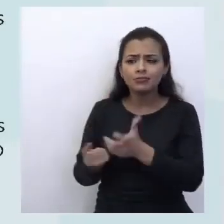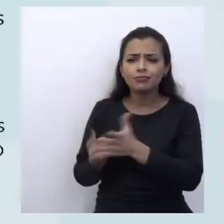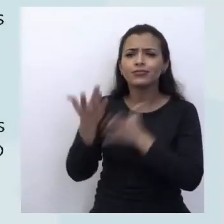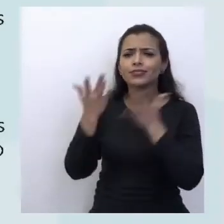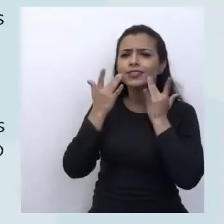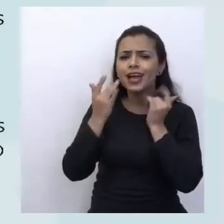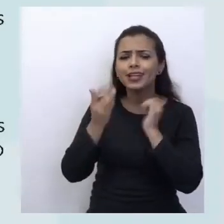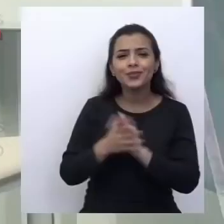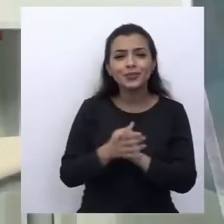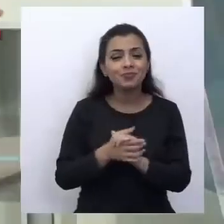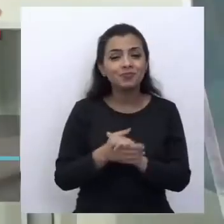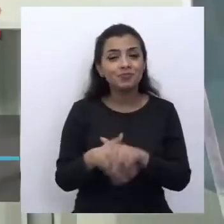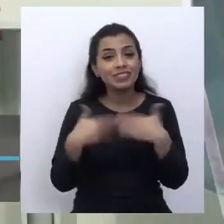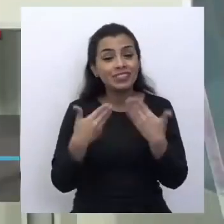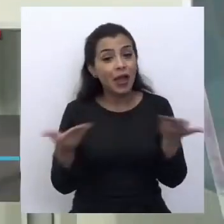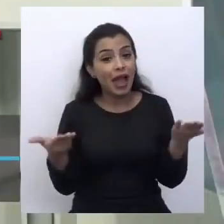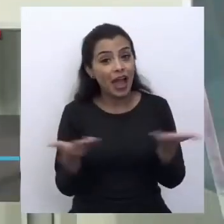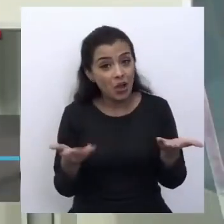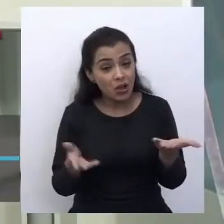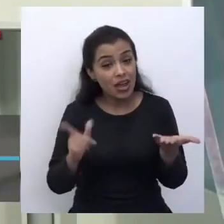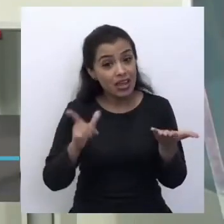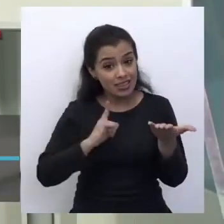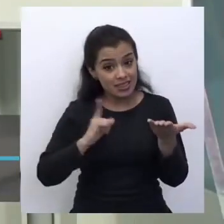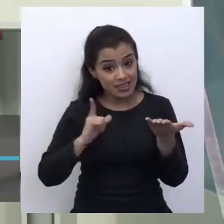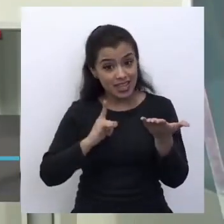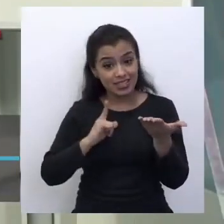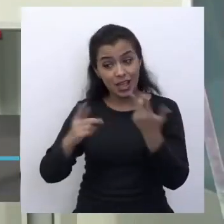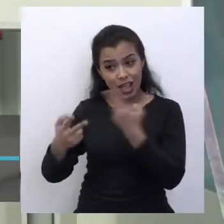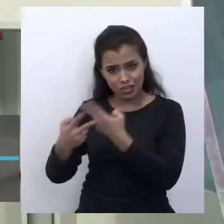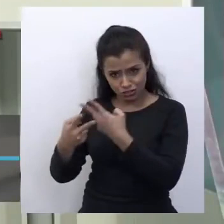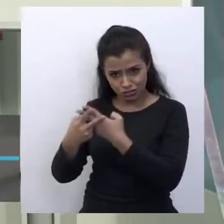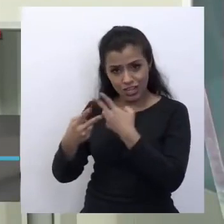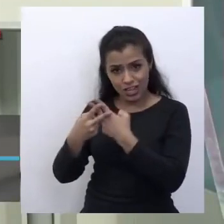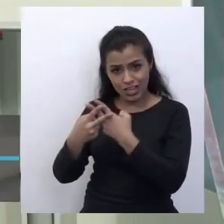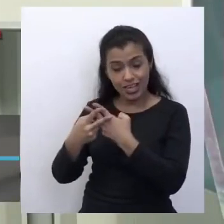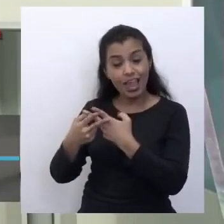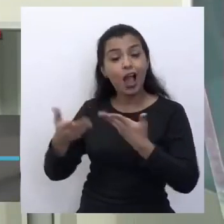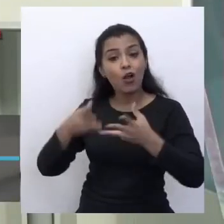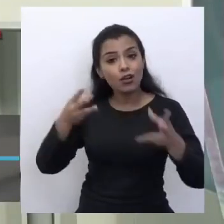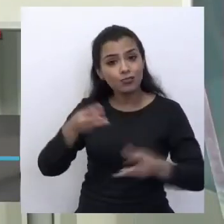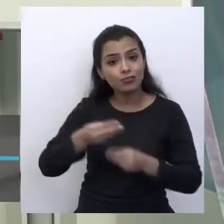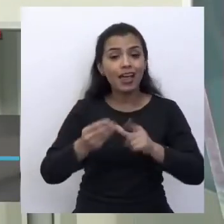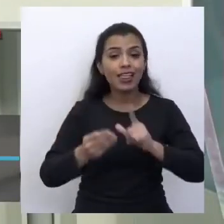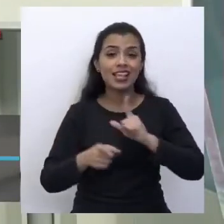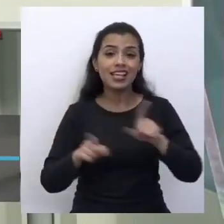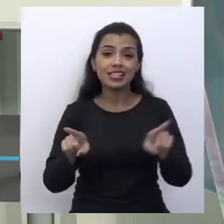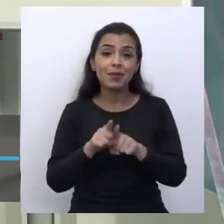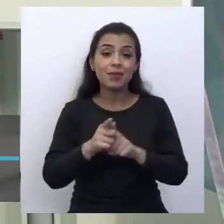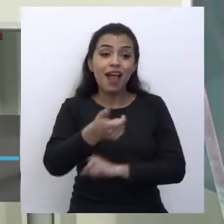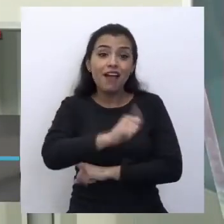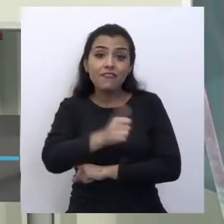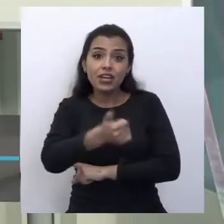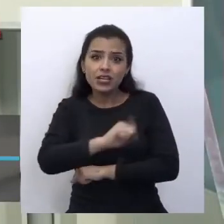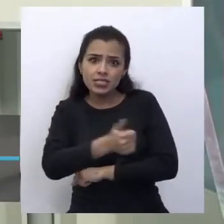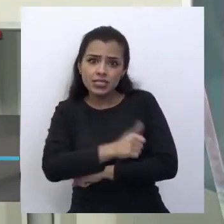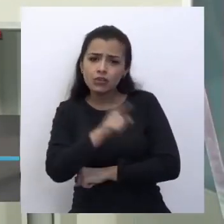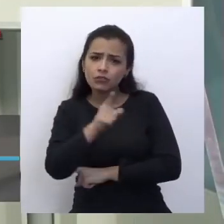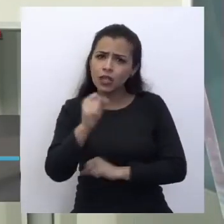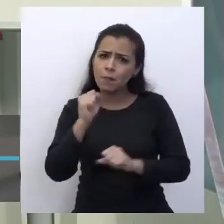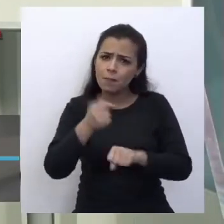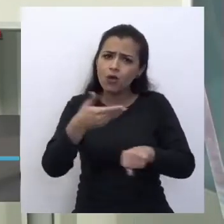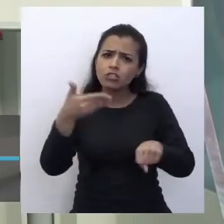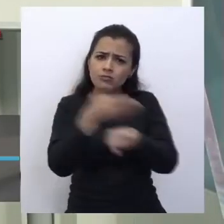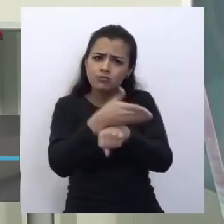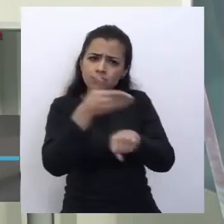turma, agora, além da ferramenta do hashtag, nós temos também aquela ferramenta de avaliação, onde vocês contam pra gente o